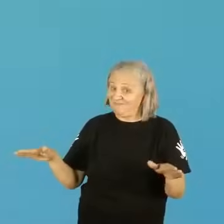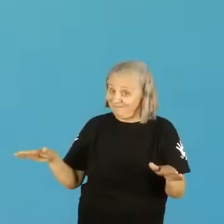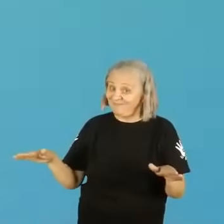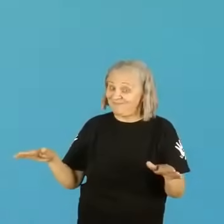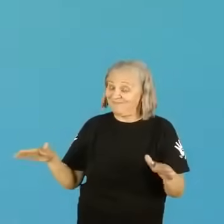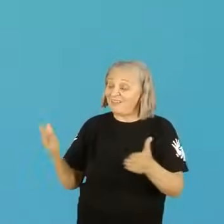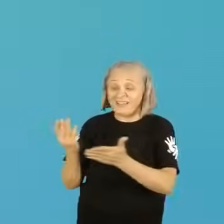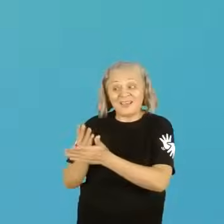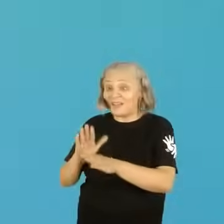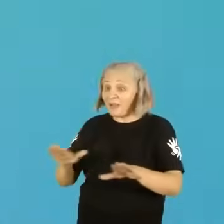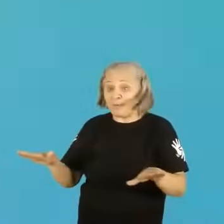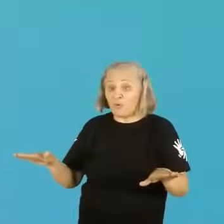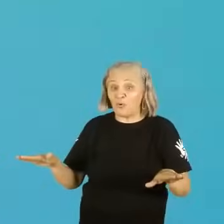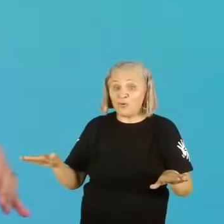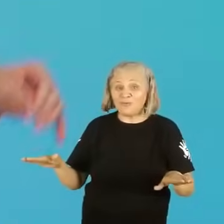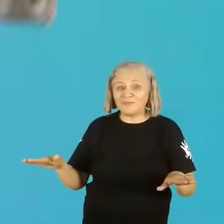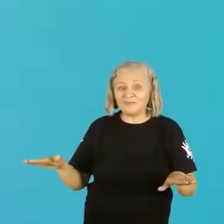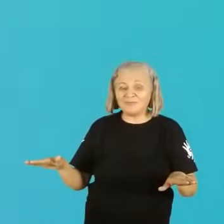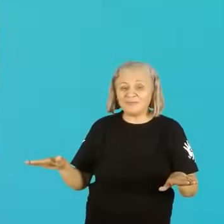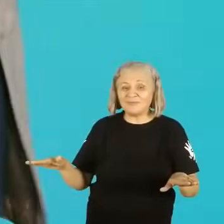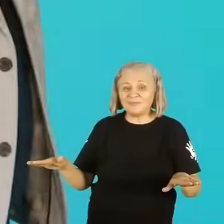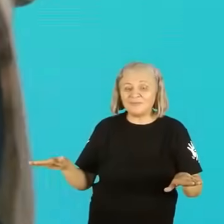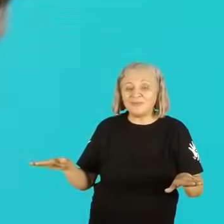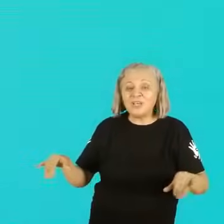Acabou. O teu